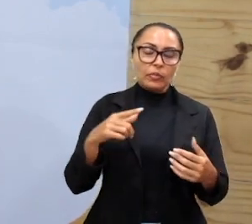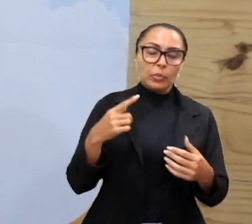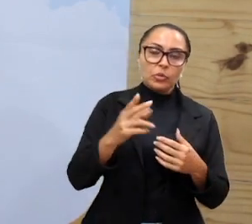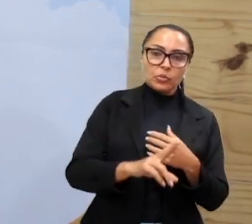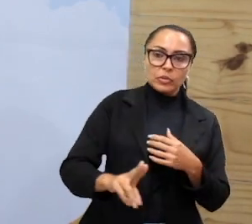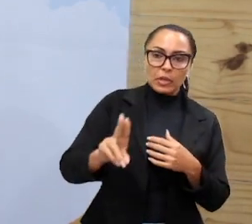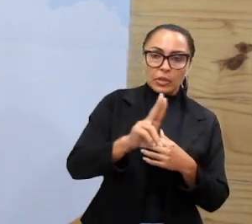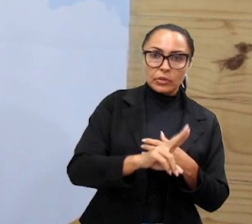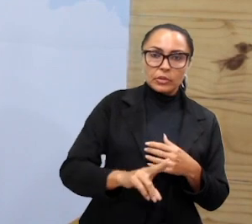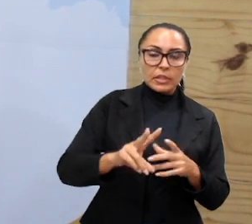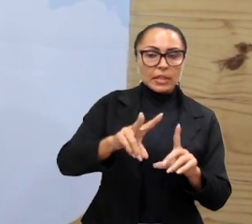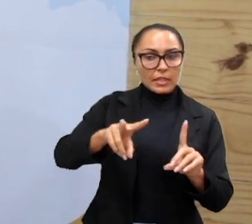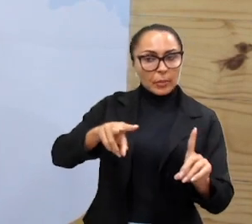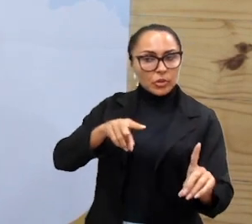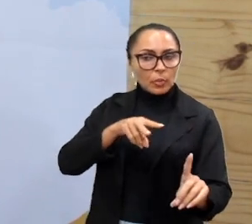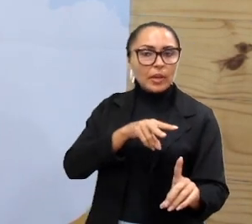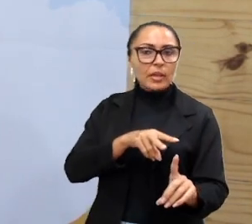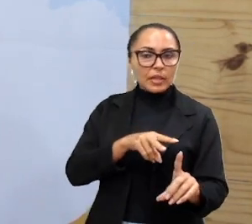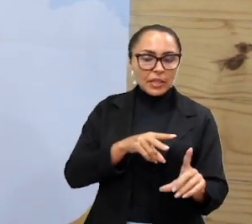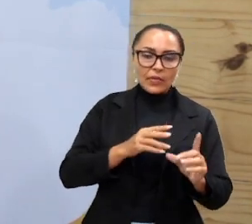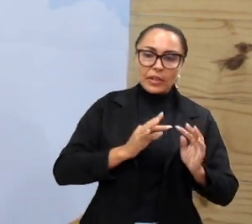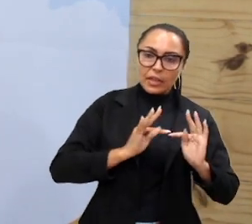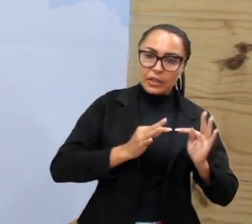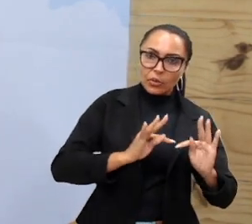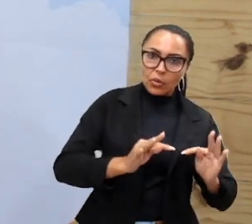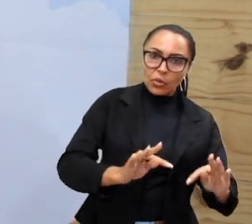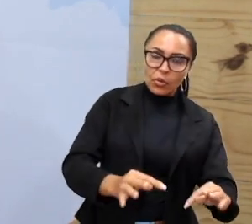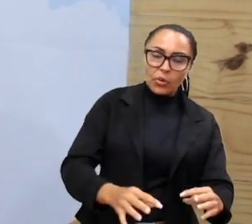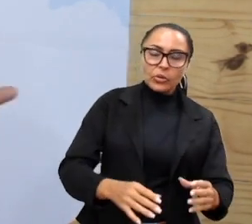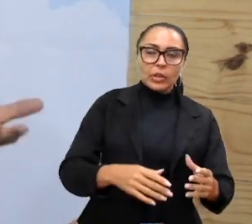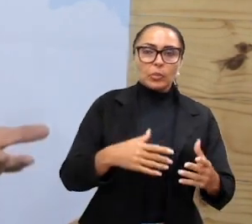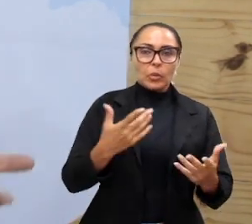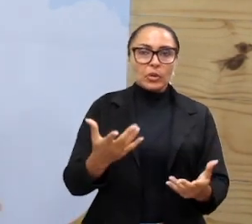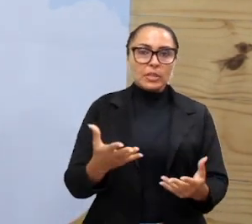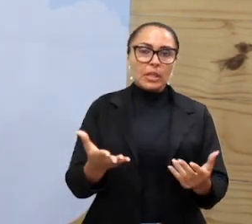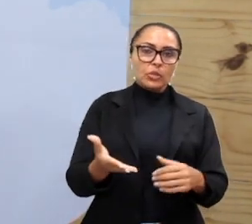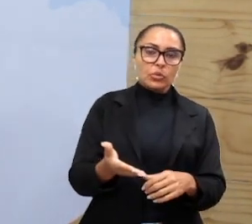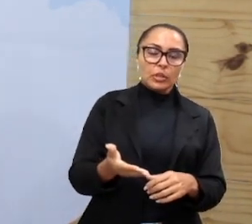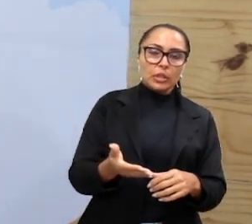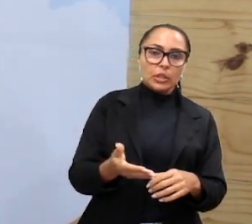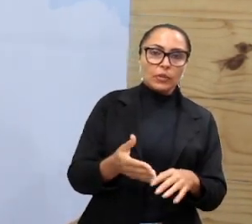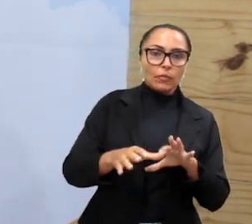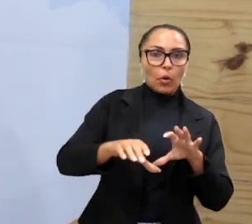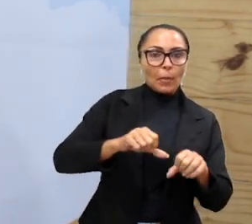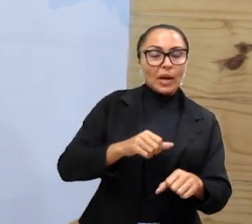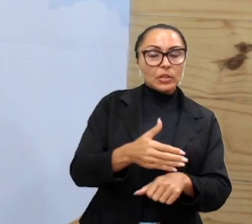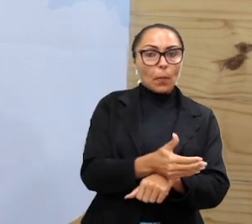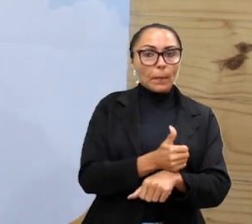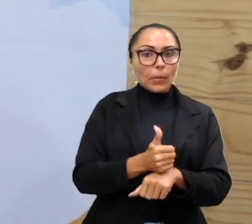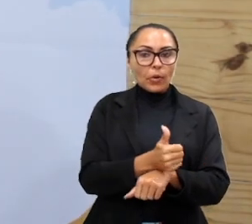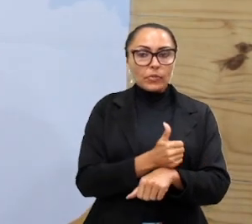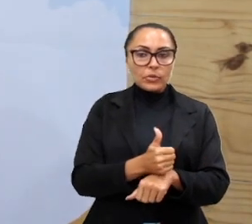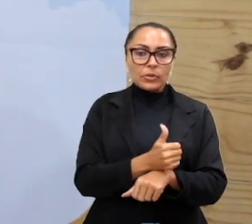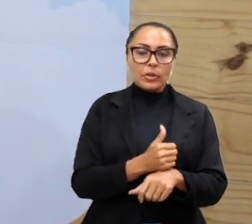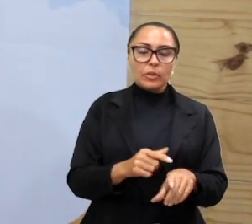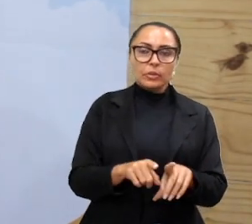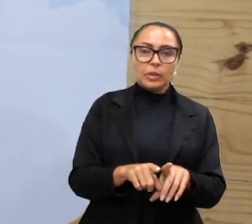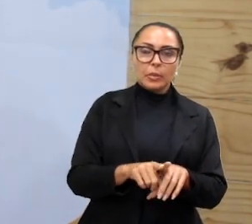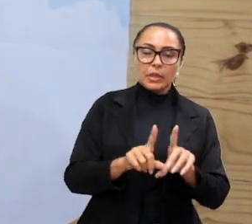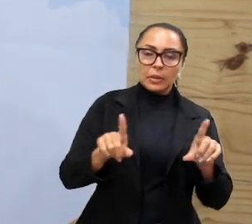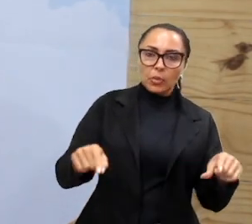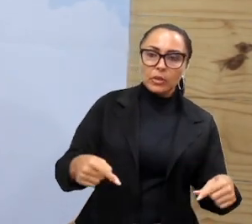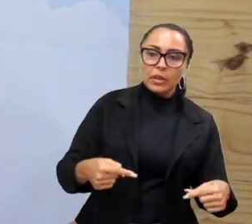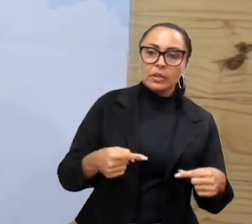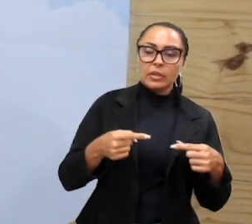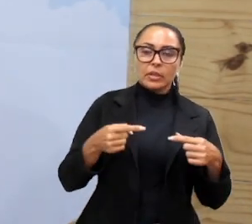nessa perspectiva tecnológica num processo de formação profissional, que é o caso que a gente utiliza aqui na